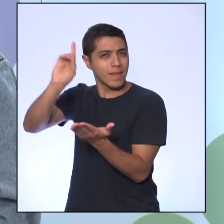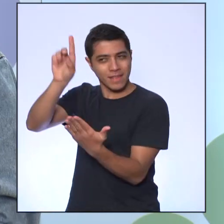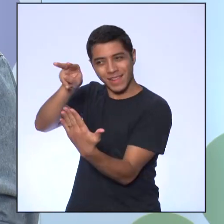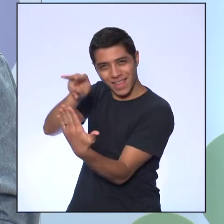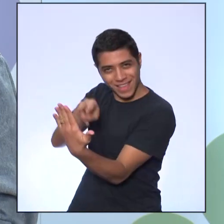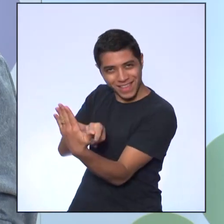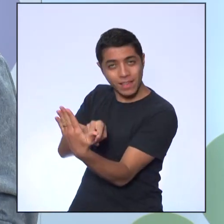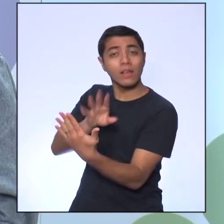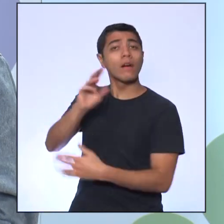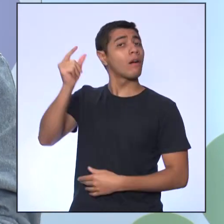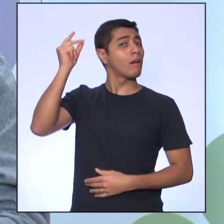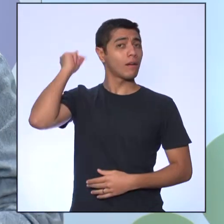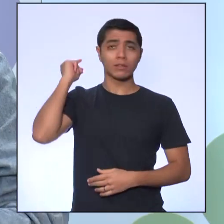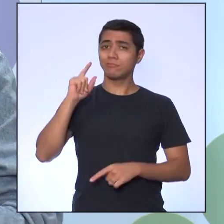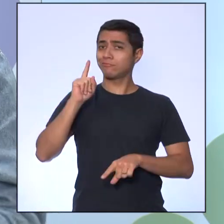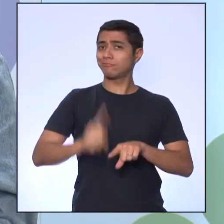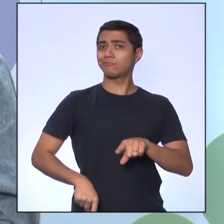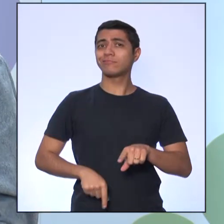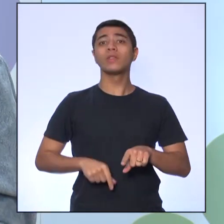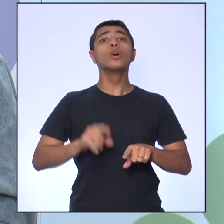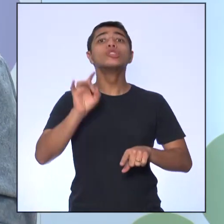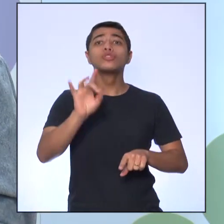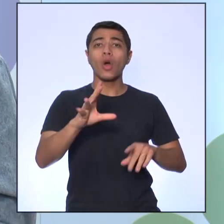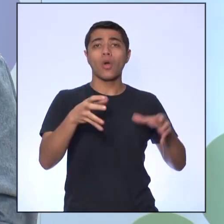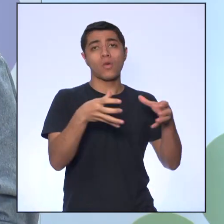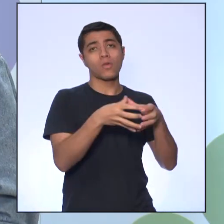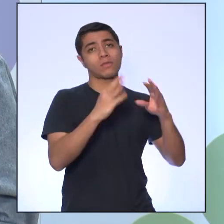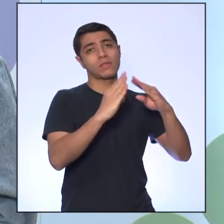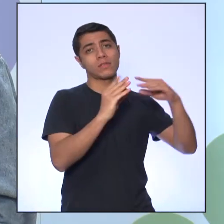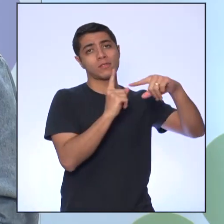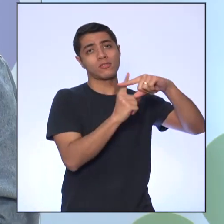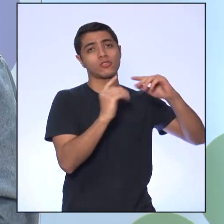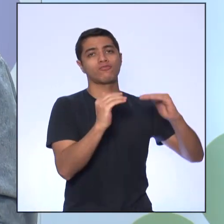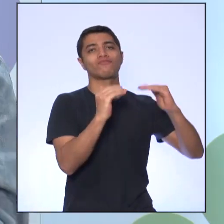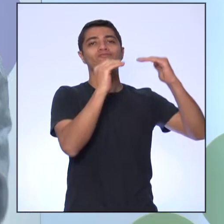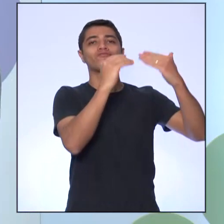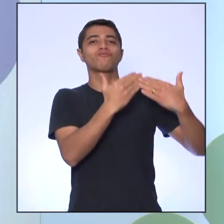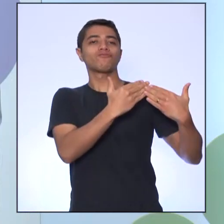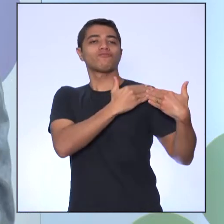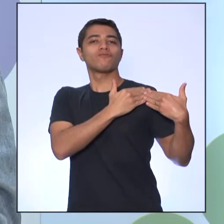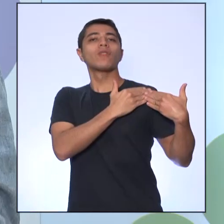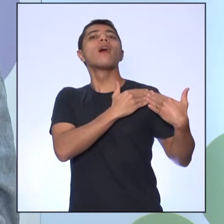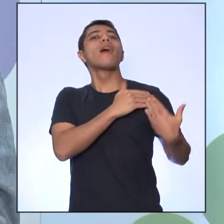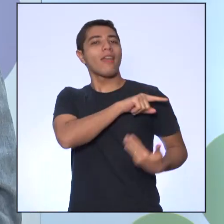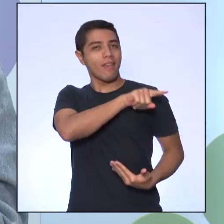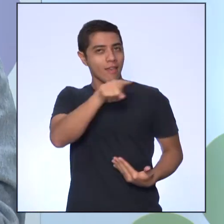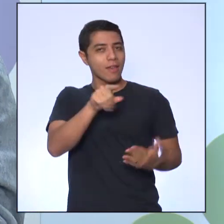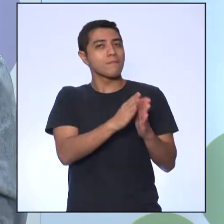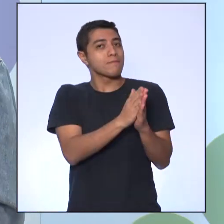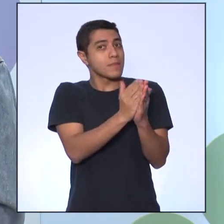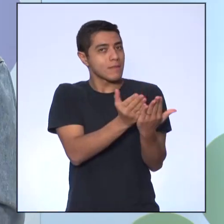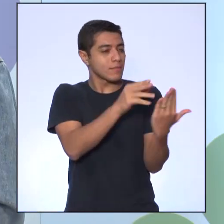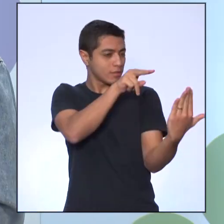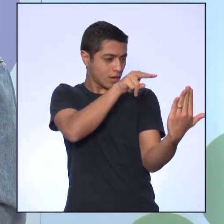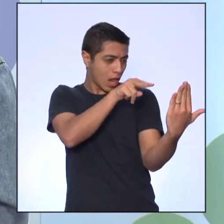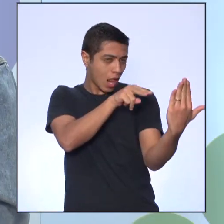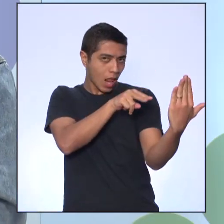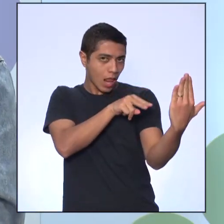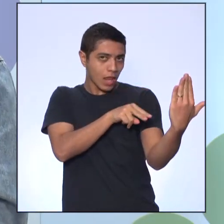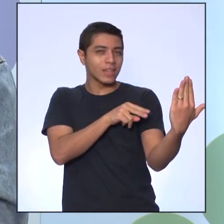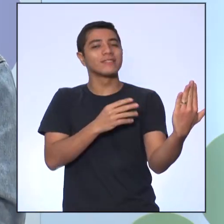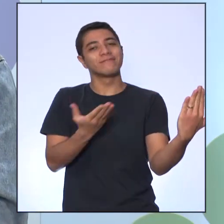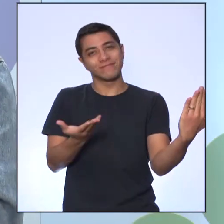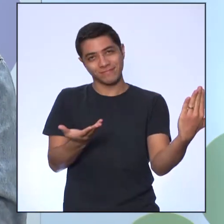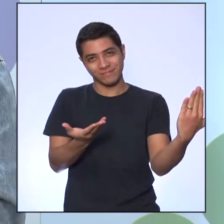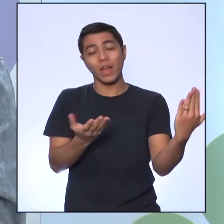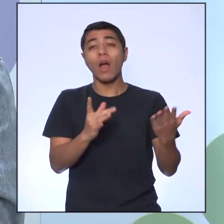né? E isso acabava fazendo com que muitos padres se aproveitassem desse desconhecimento do texto bíblico por parte dos fiéis e meio